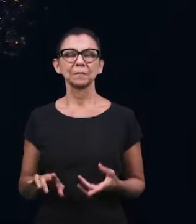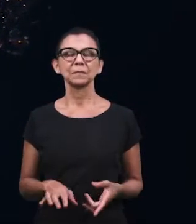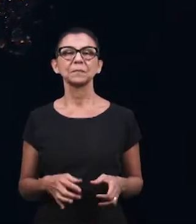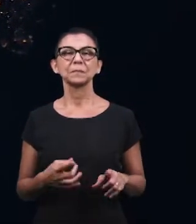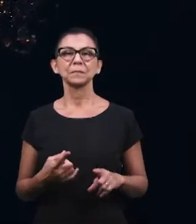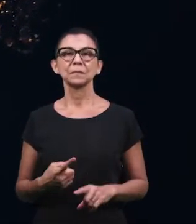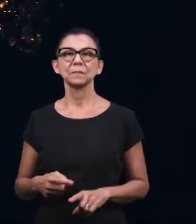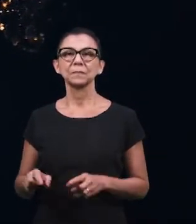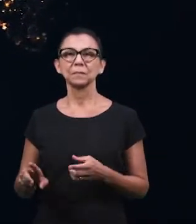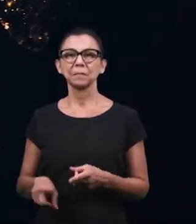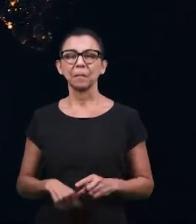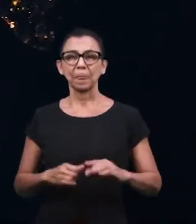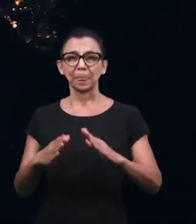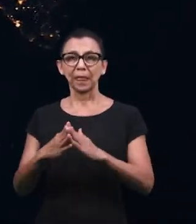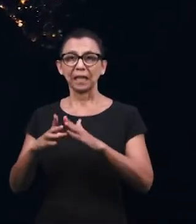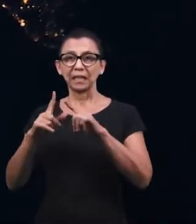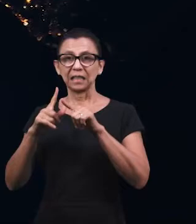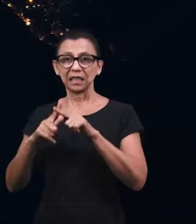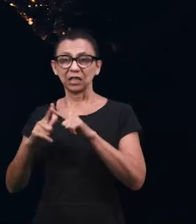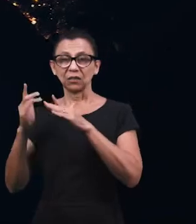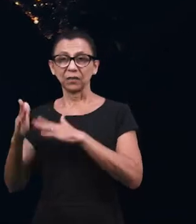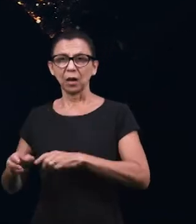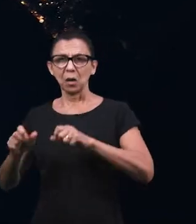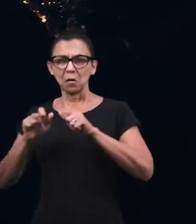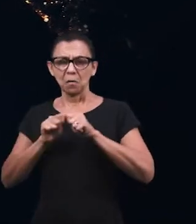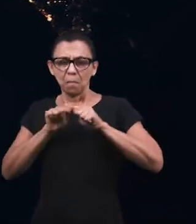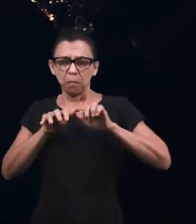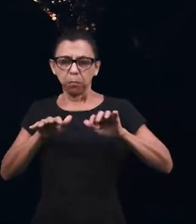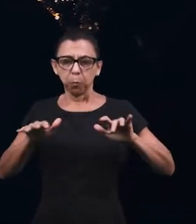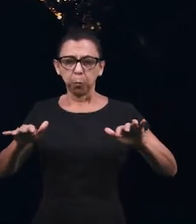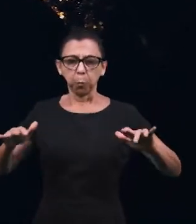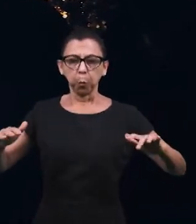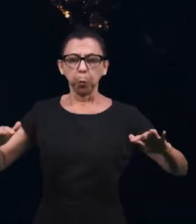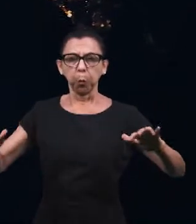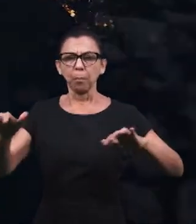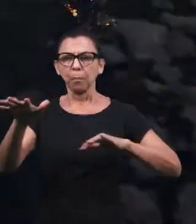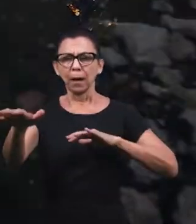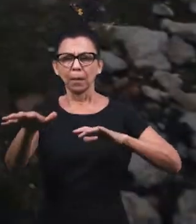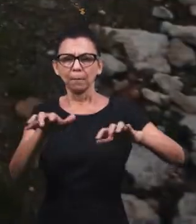A igreja se espalhou por todo canto que havia.